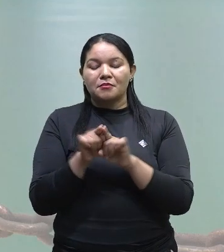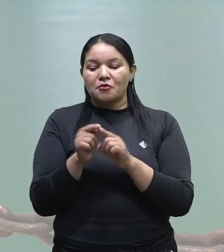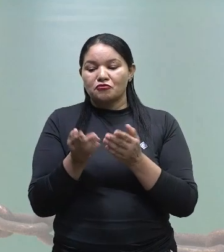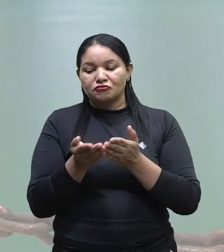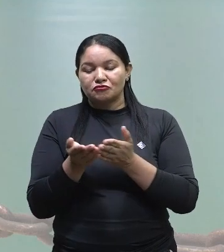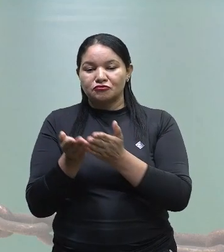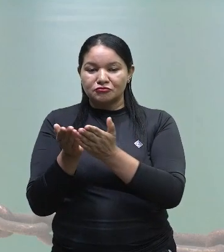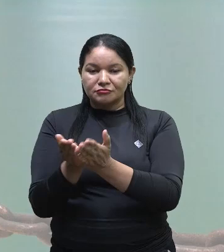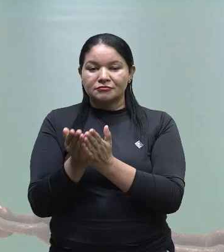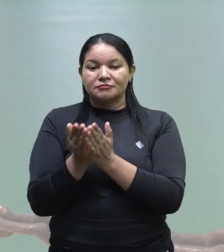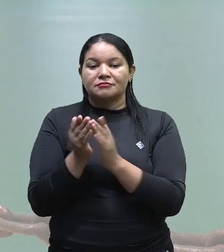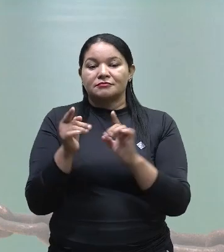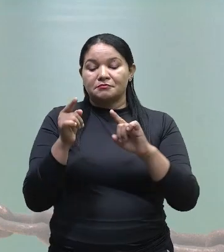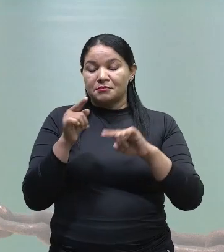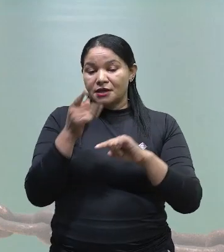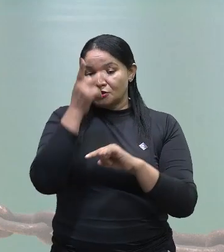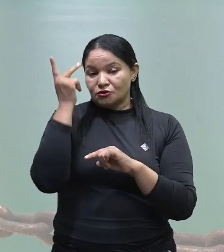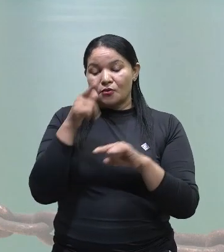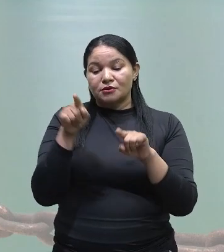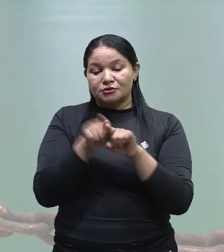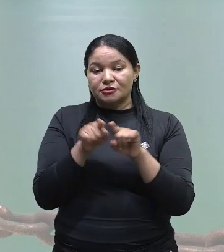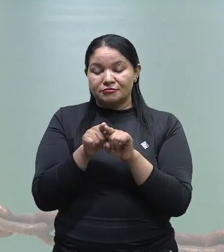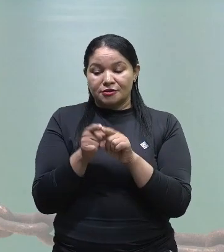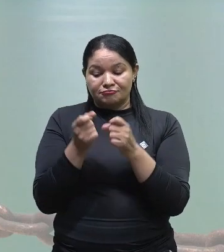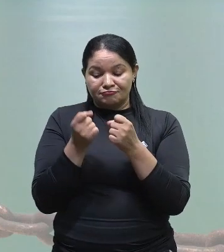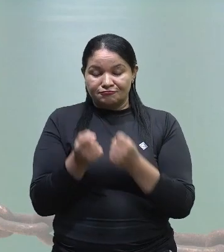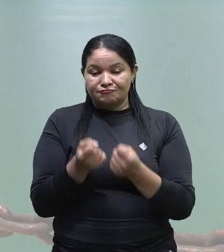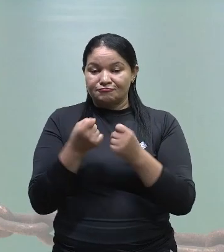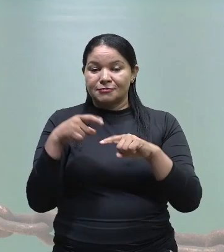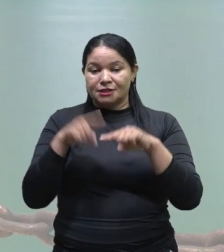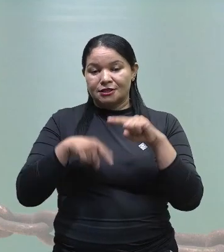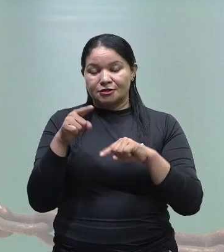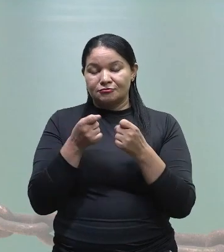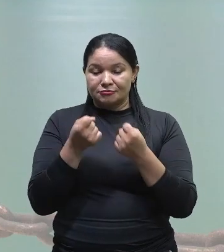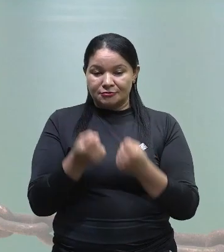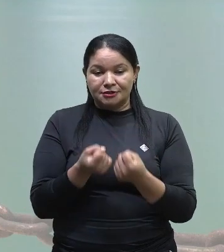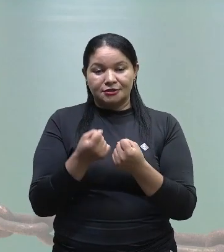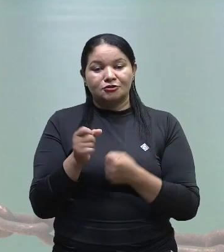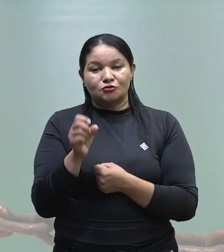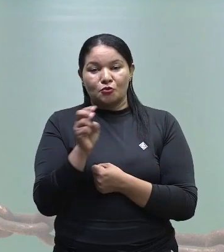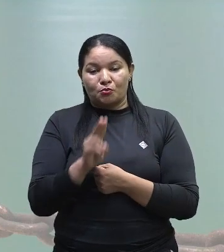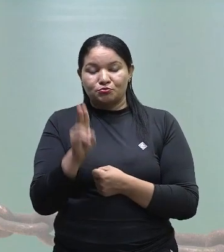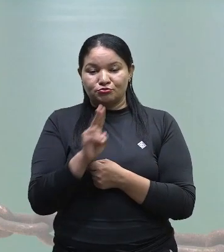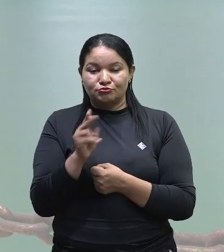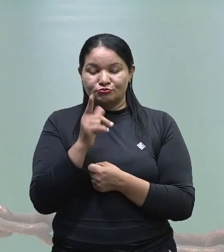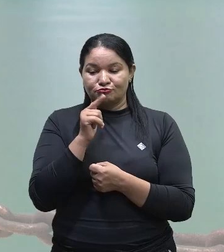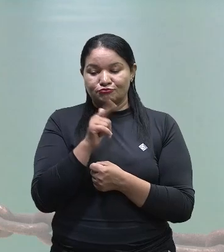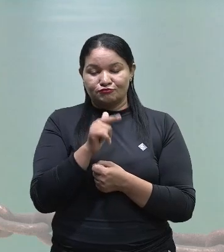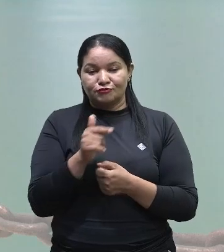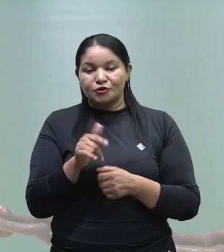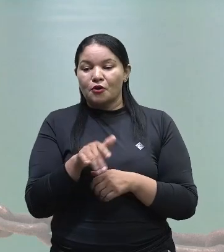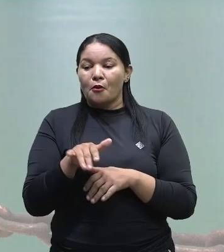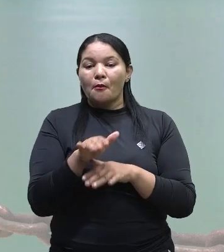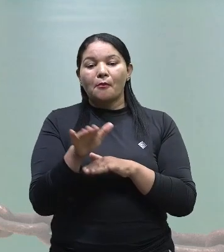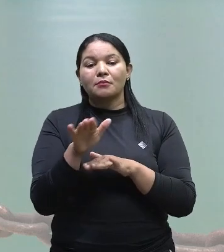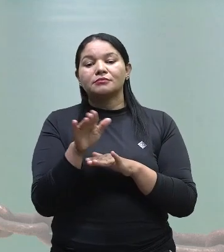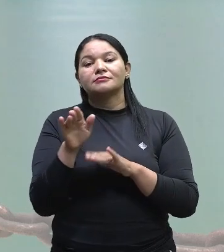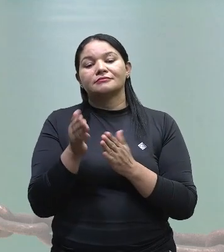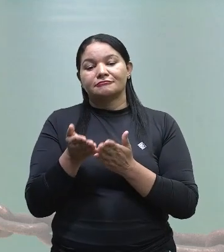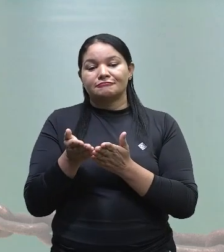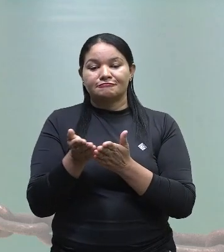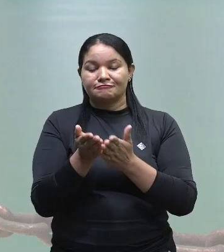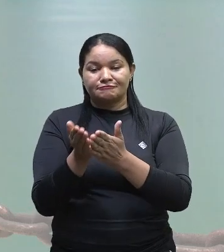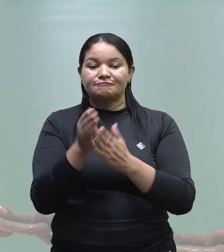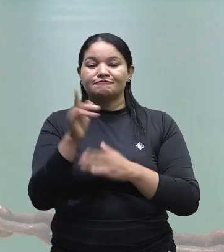de cargas pela água. Utilizam aí os rios e os mares como via